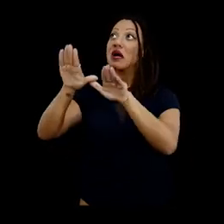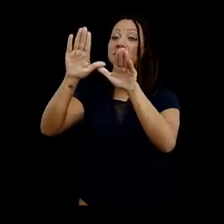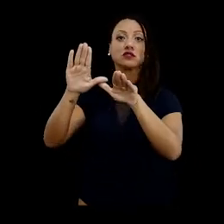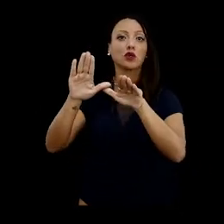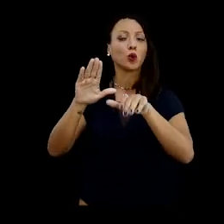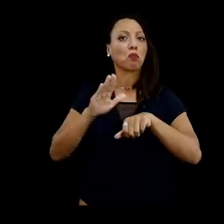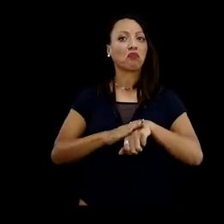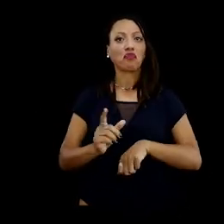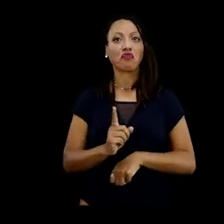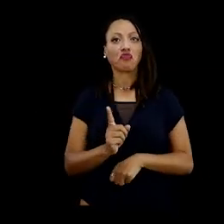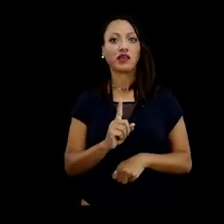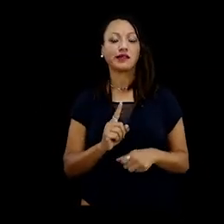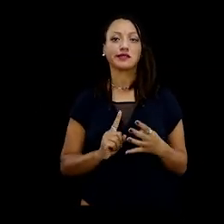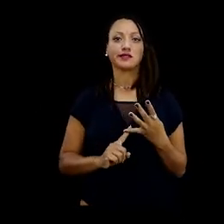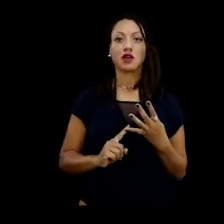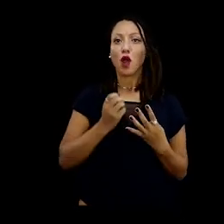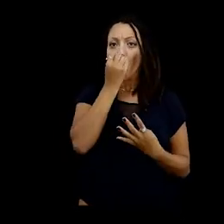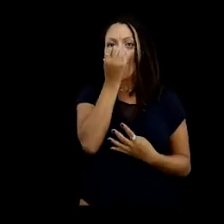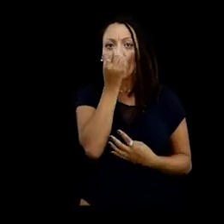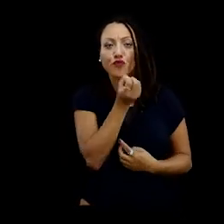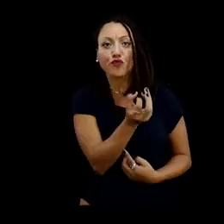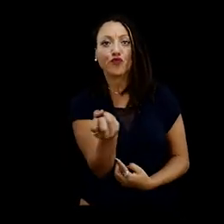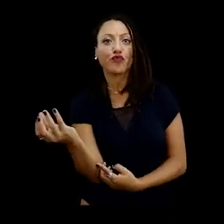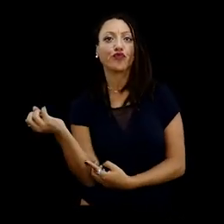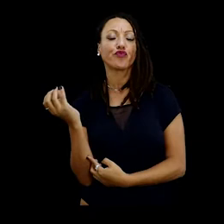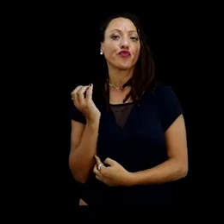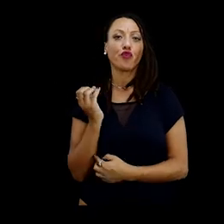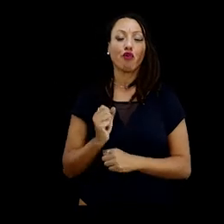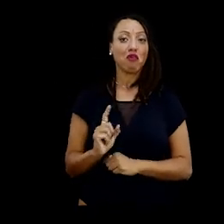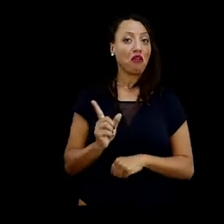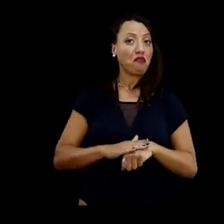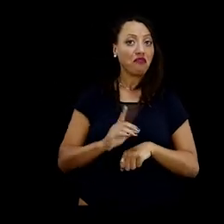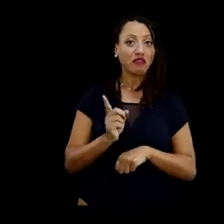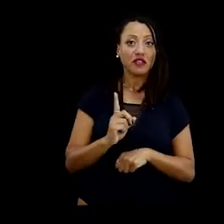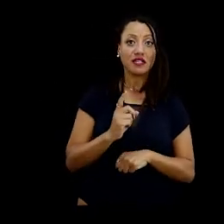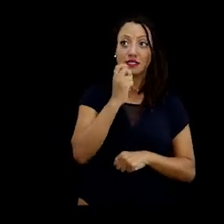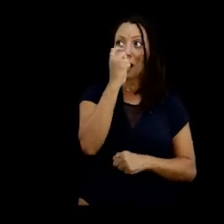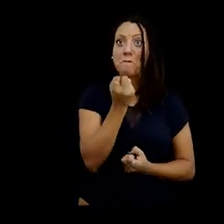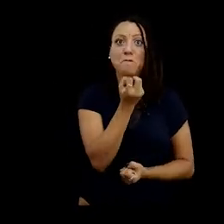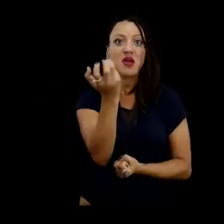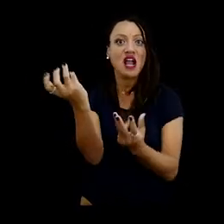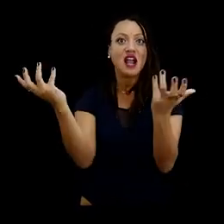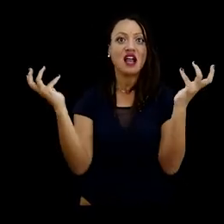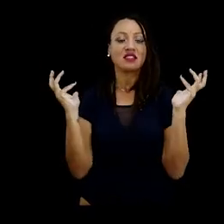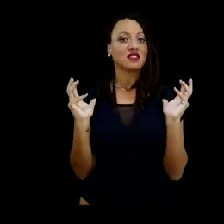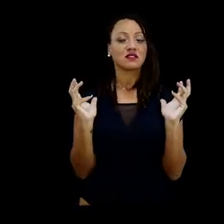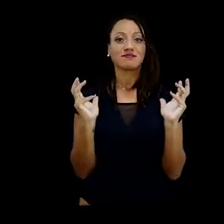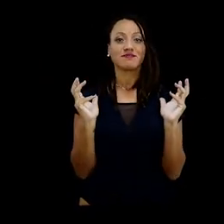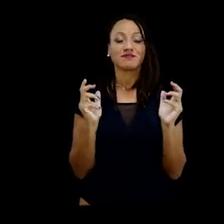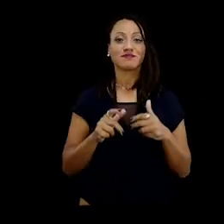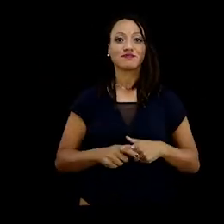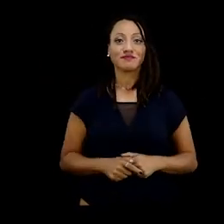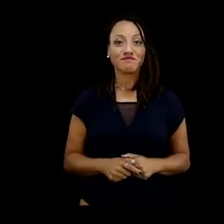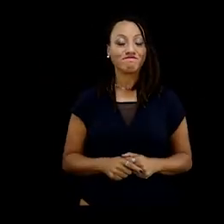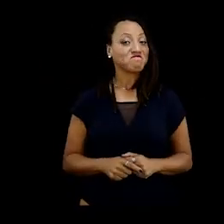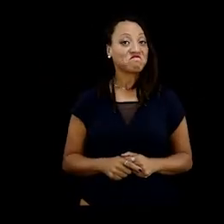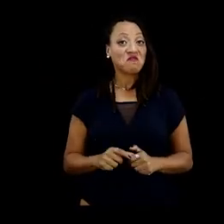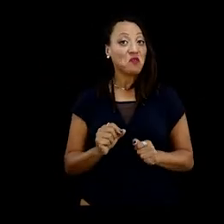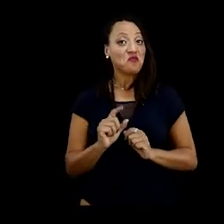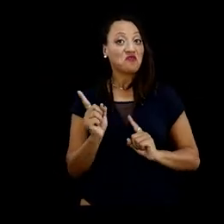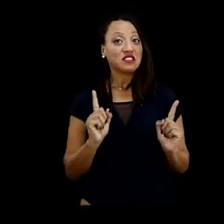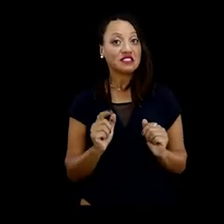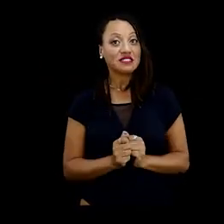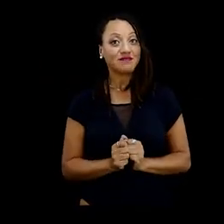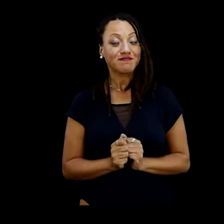pássaro, não fizemos as flores, não fizemos a mata. E a gente